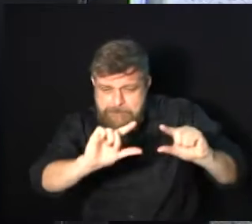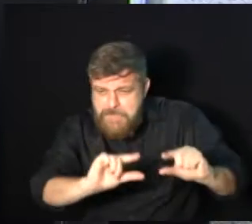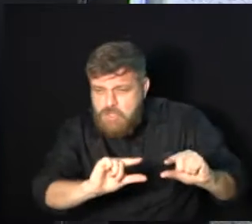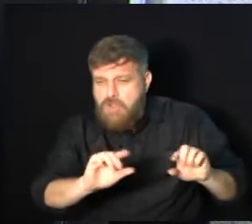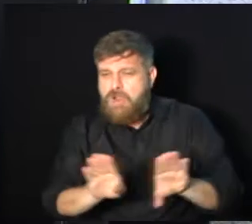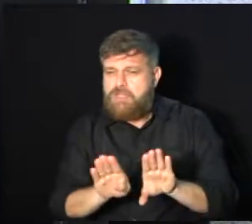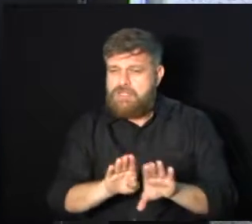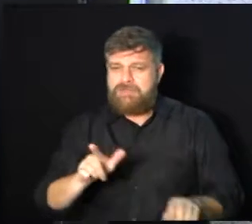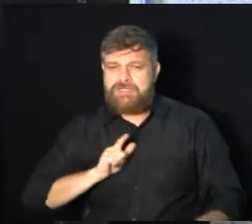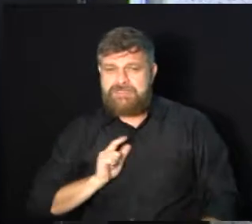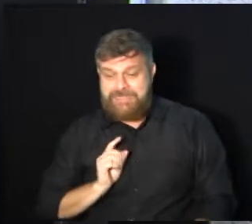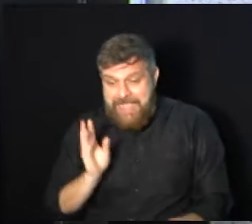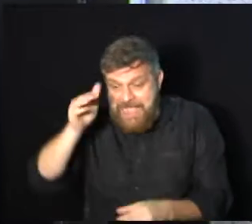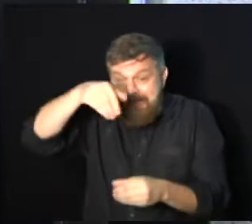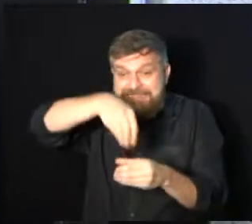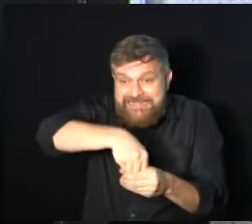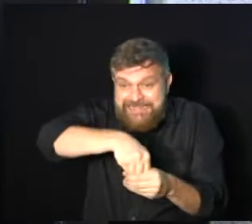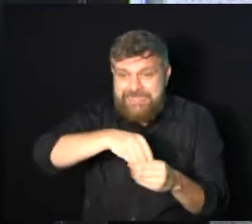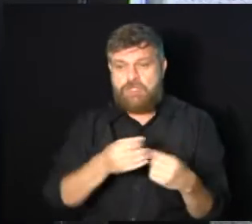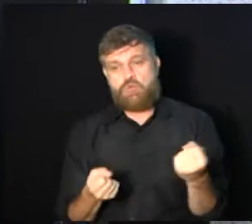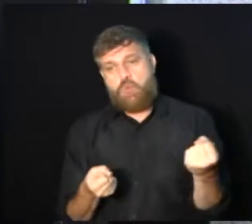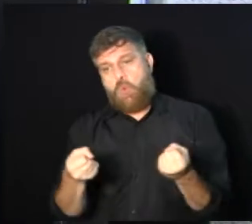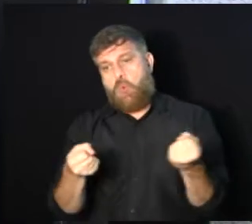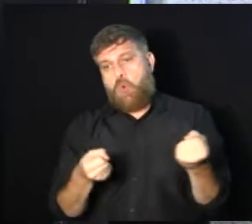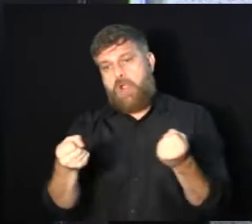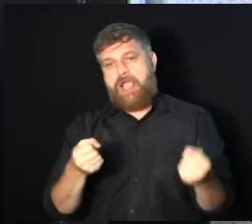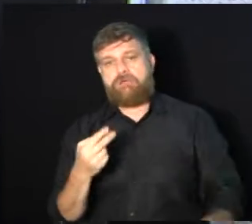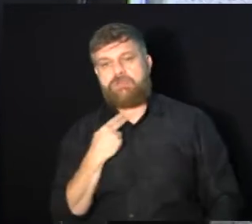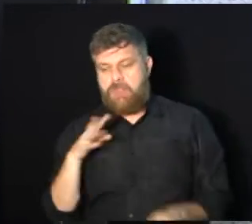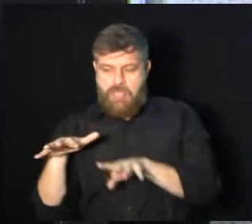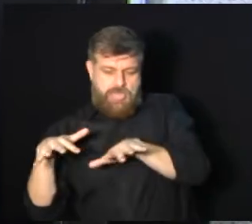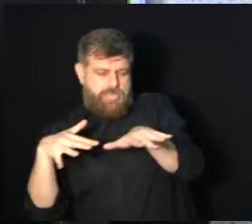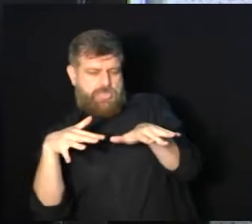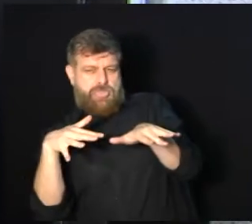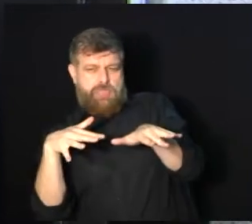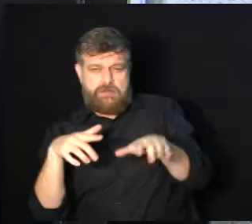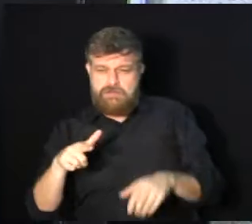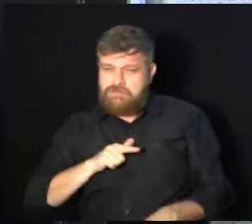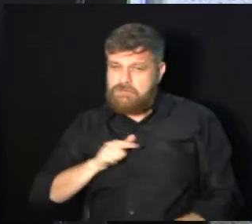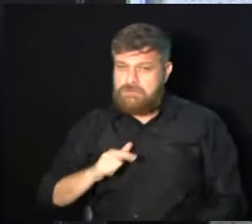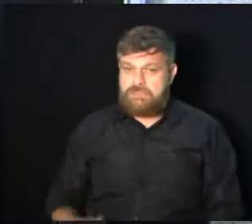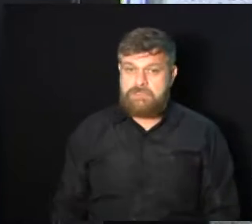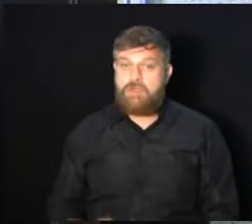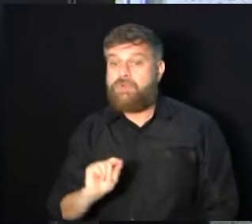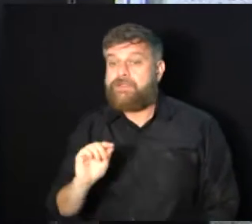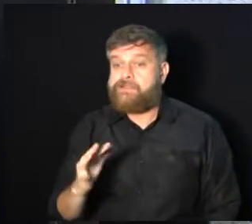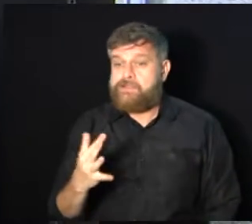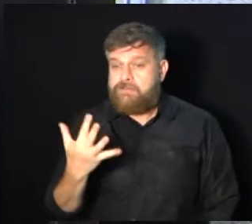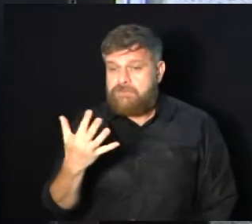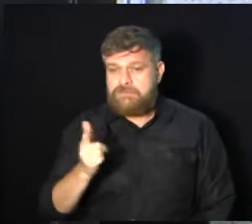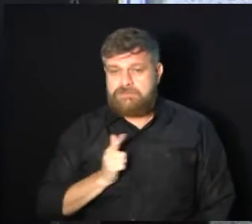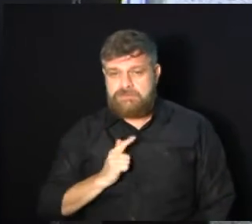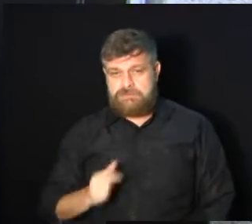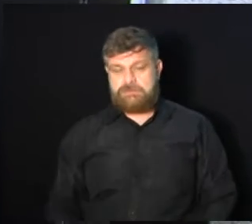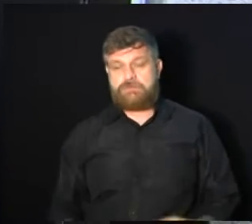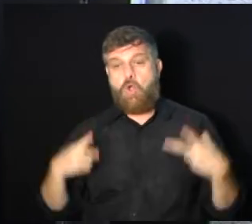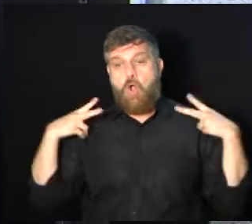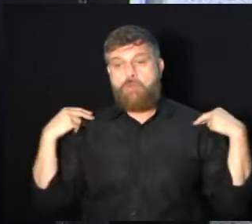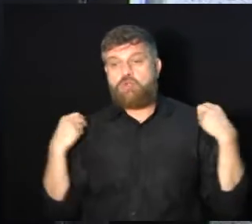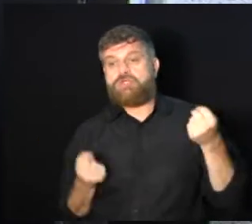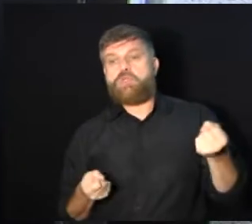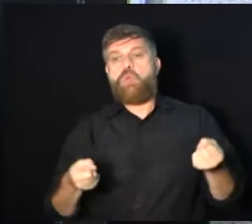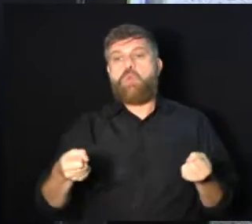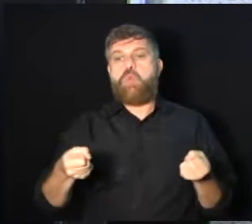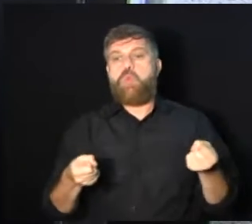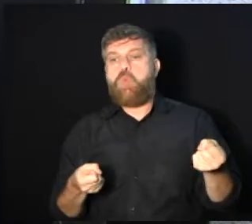de forma interna, né, não externa, provocando assim e permitindo, né, no caso, que os motoristas de transporte